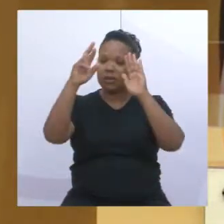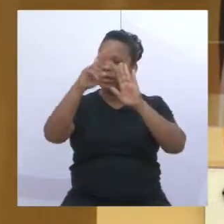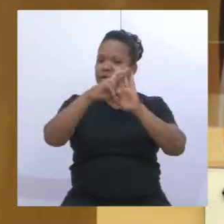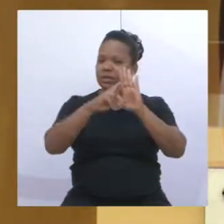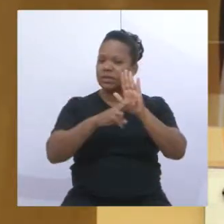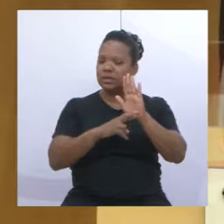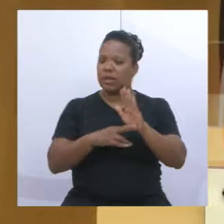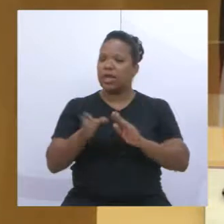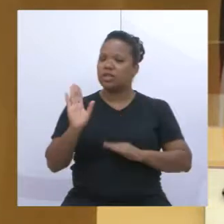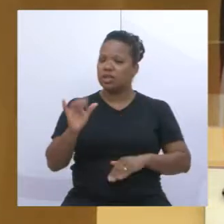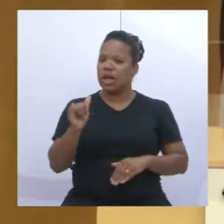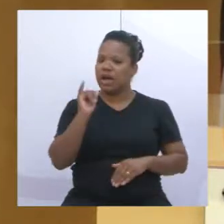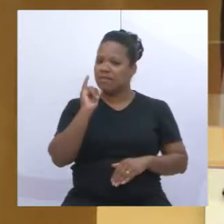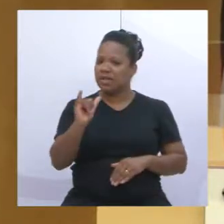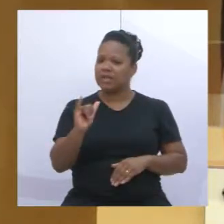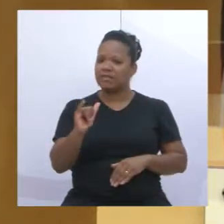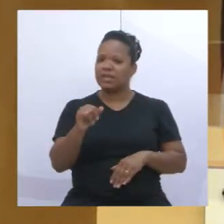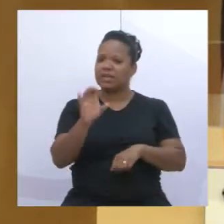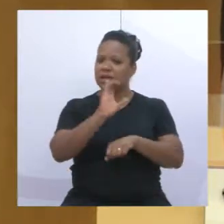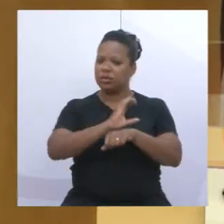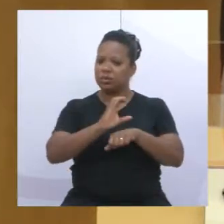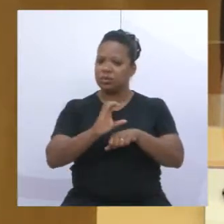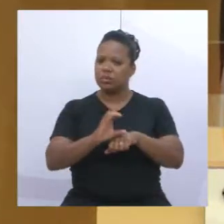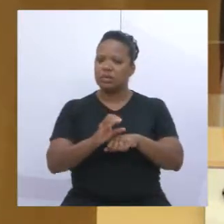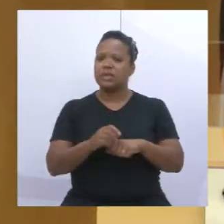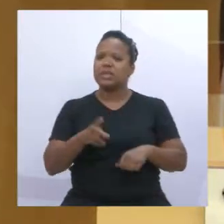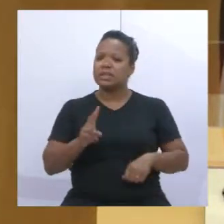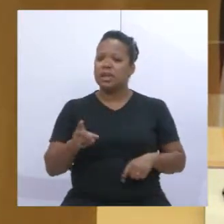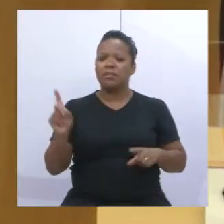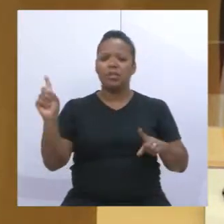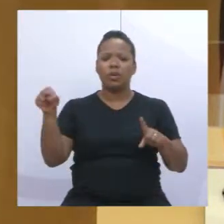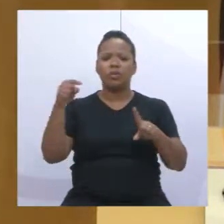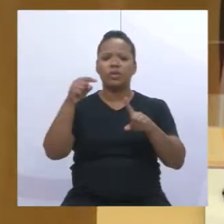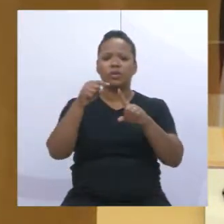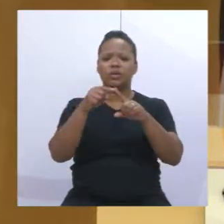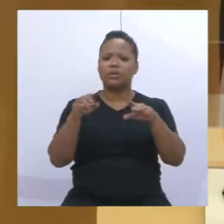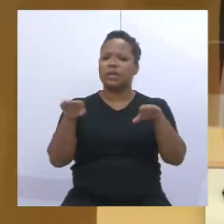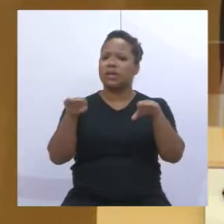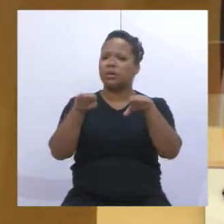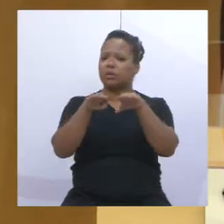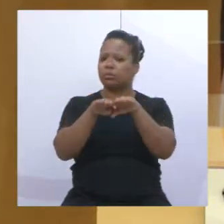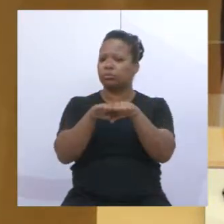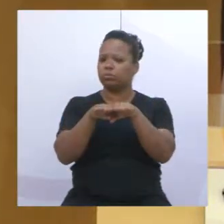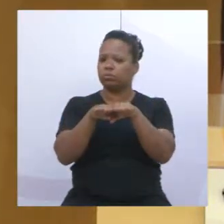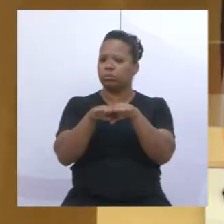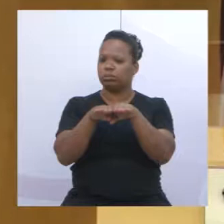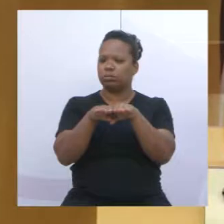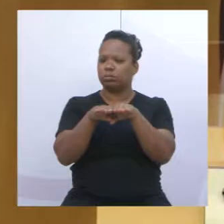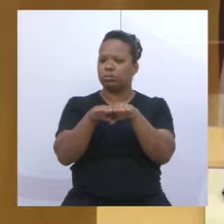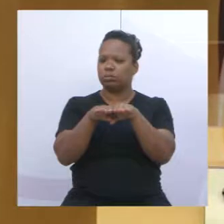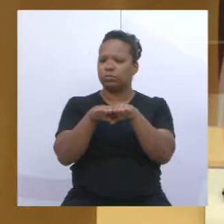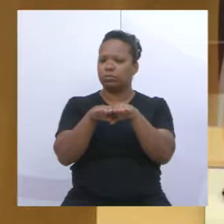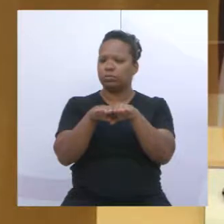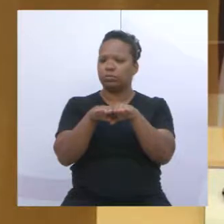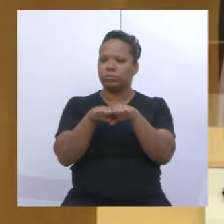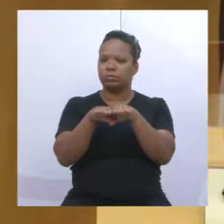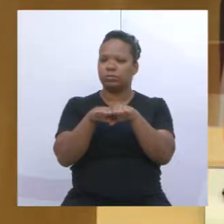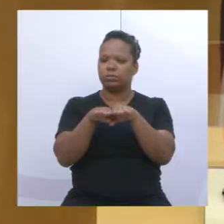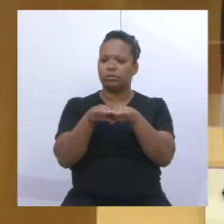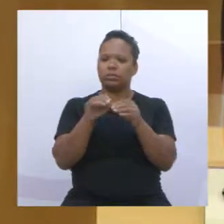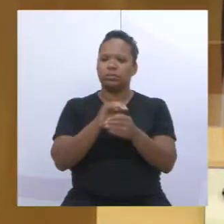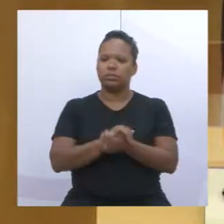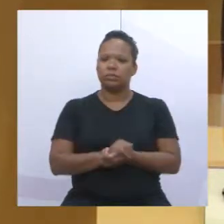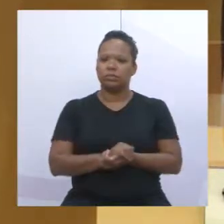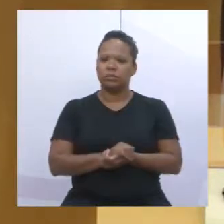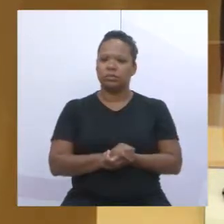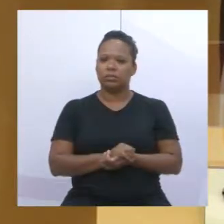já citados, sempre enfatizando a igualdade e a isonomia. Assim, permitir que o paciente